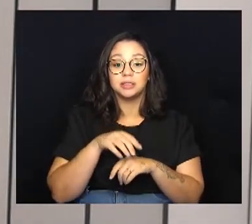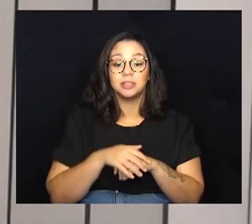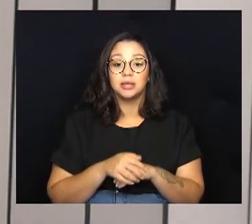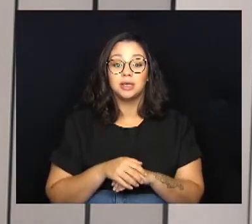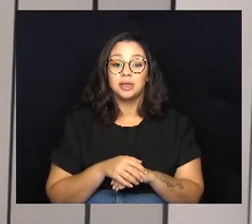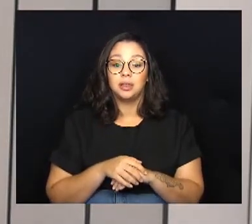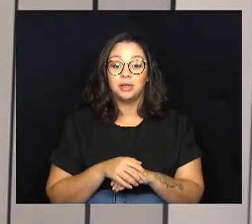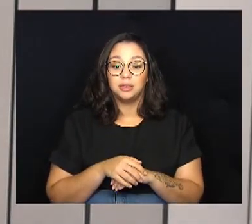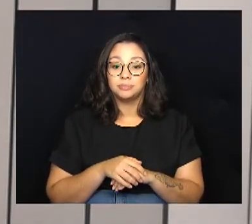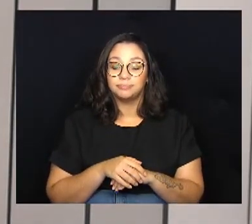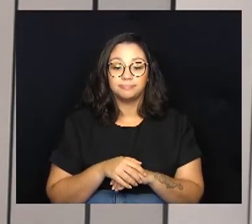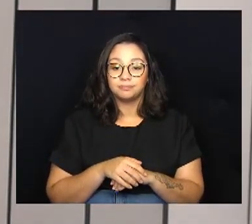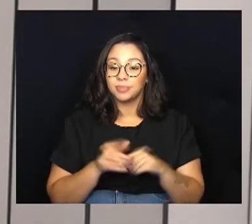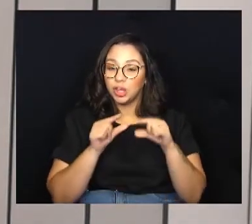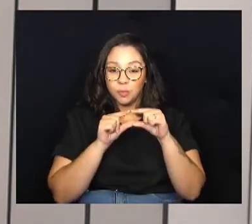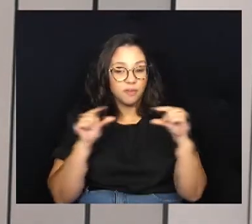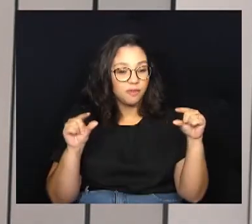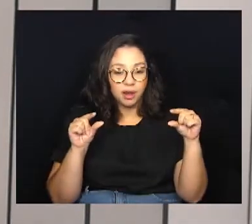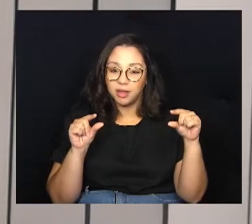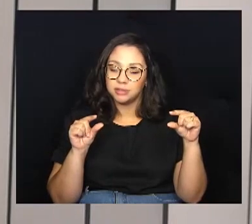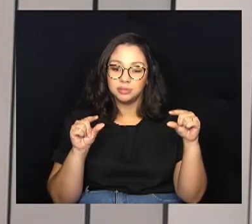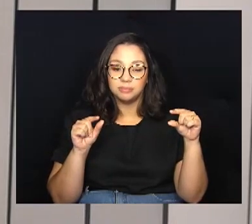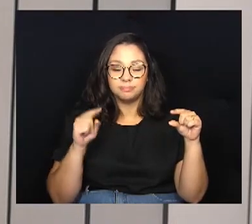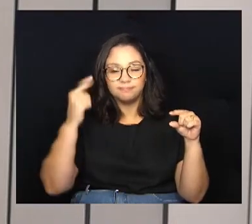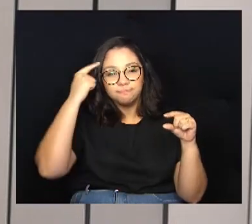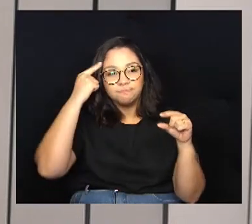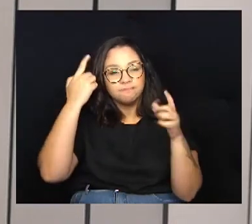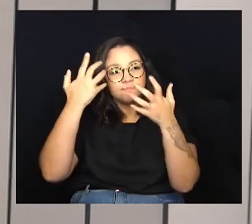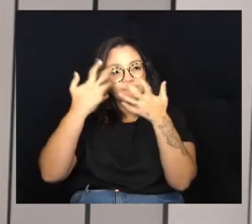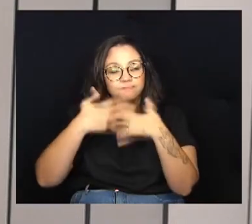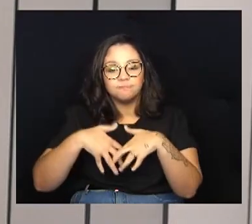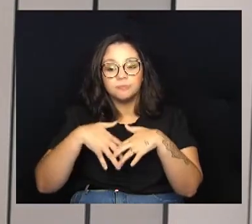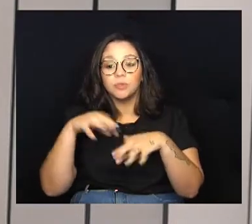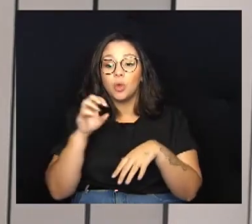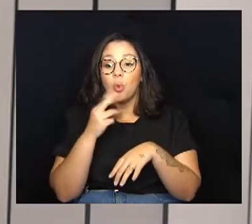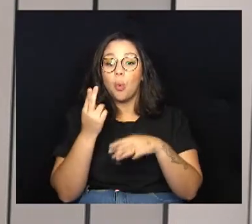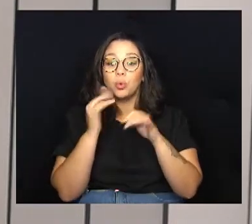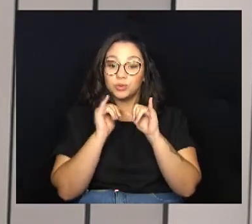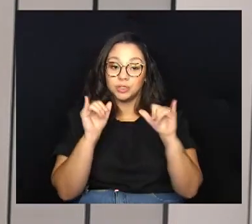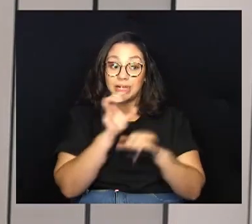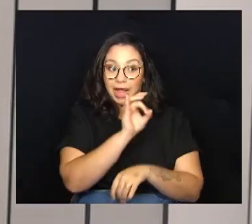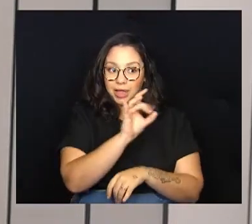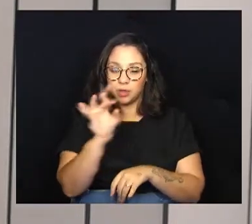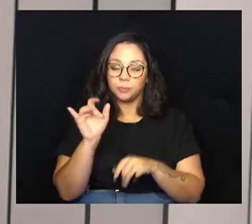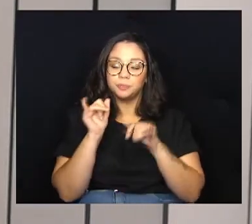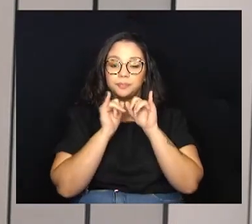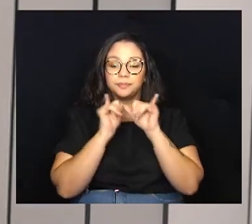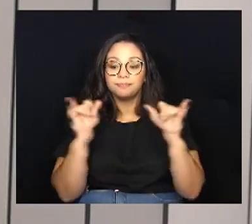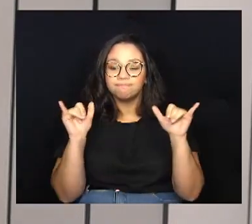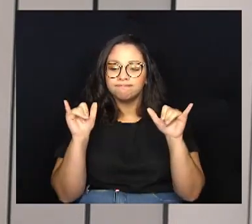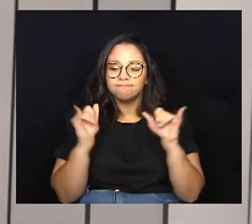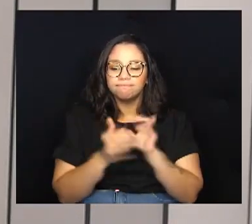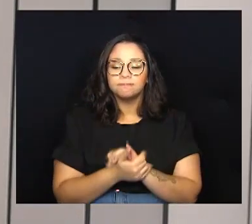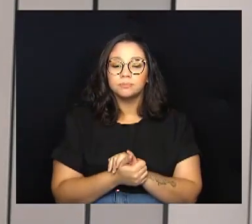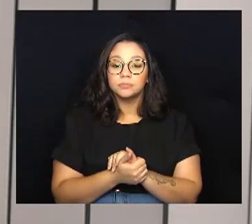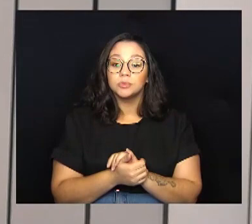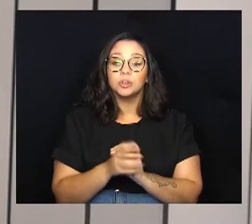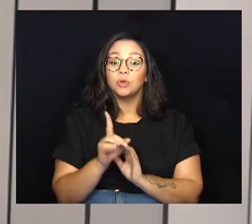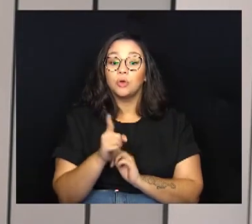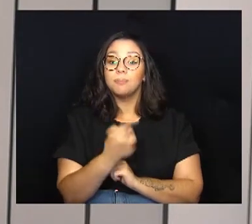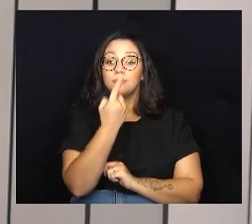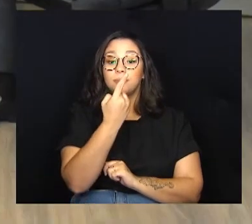são nem conveniadas, não recebem R$1 do poder público. Então, eu acho que tem que ter a fiscalização,